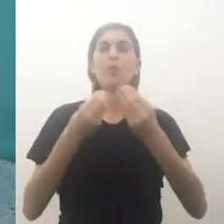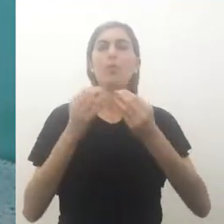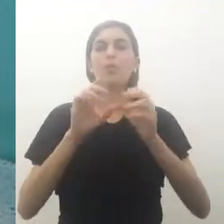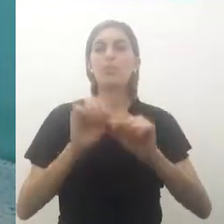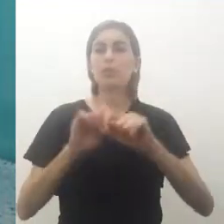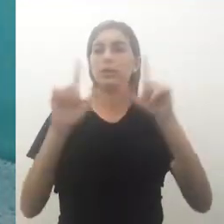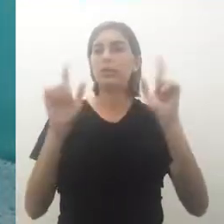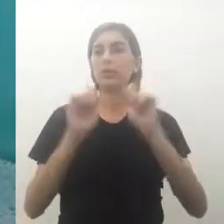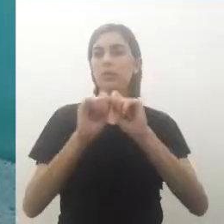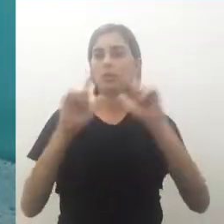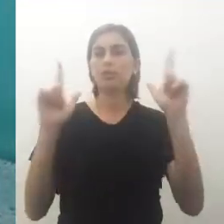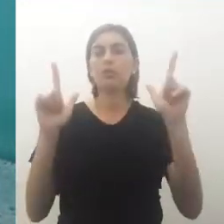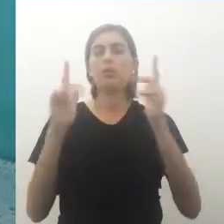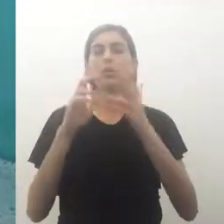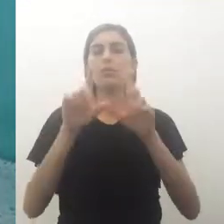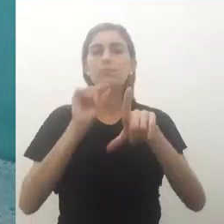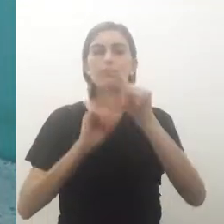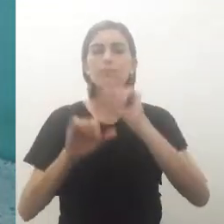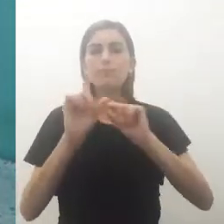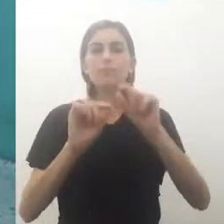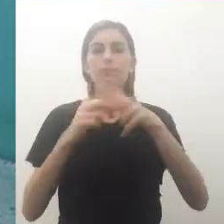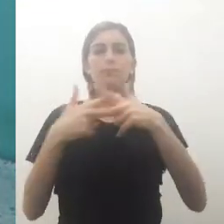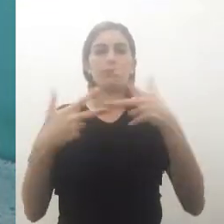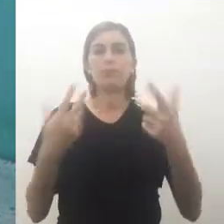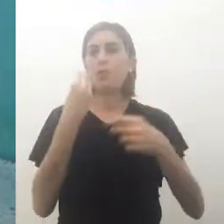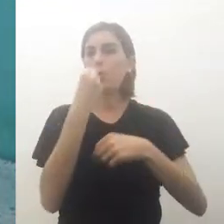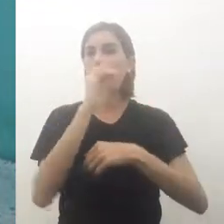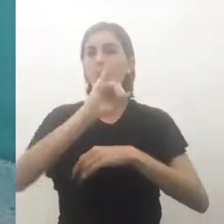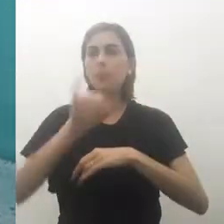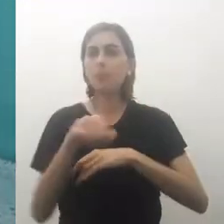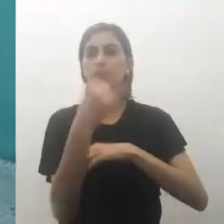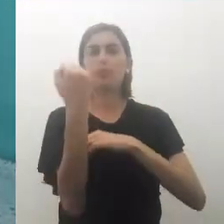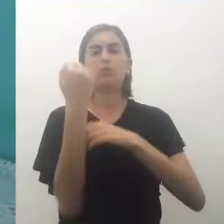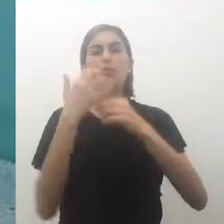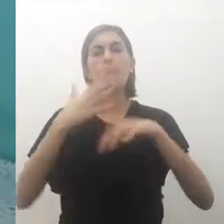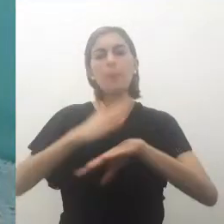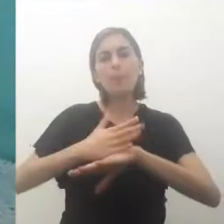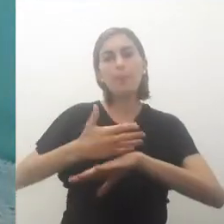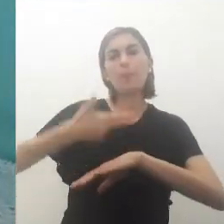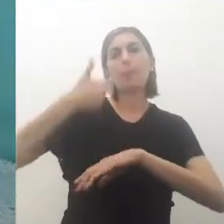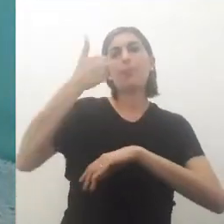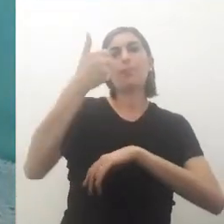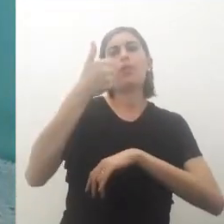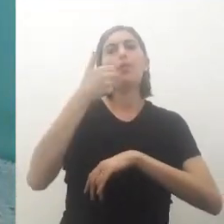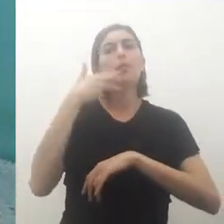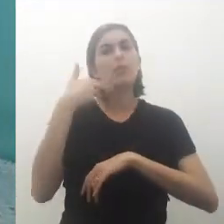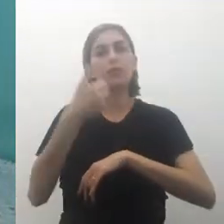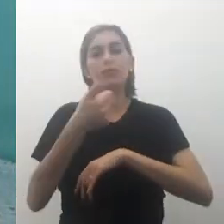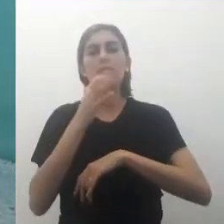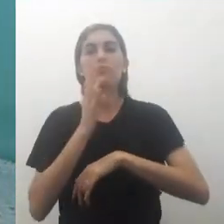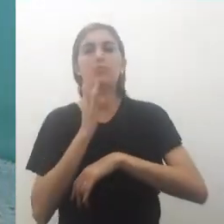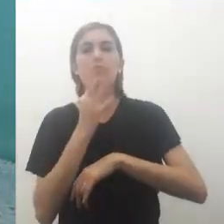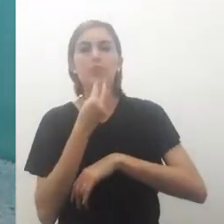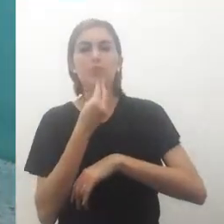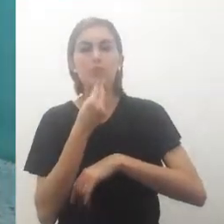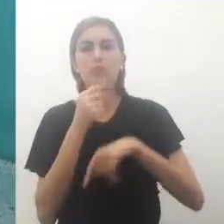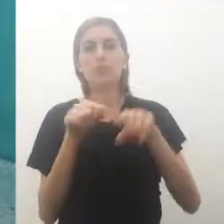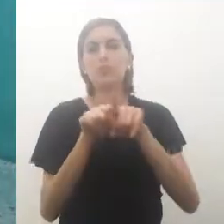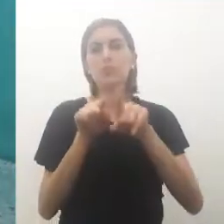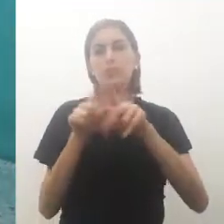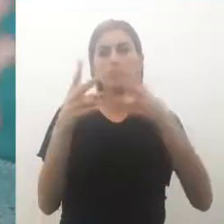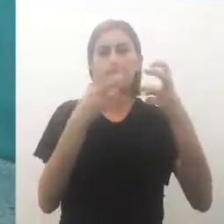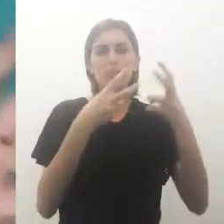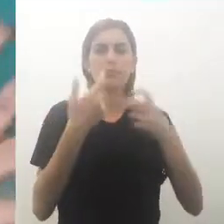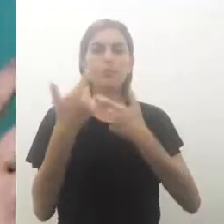destaques. São alguns elementos que dão oportunidade de aprimorar ainda mais o conhecimento desenvolvido e também perceber